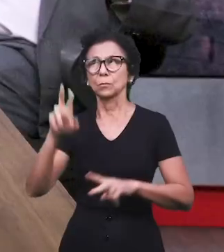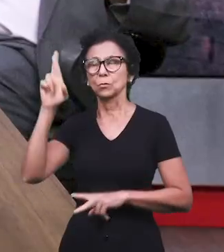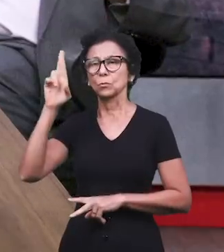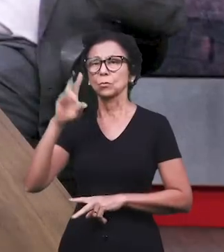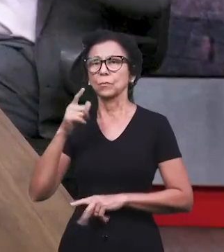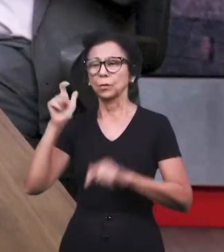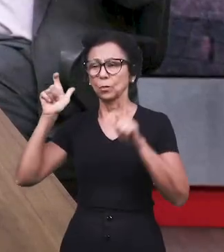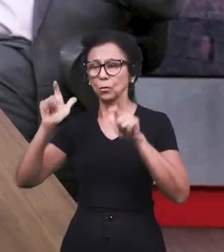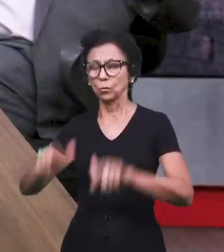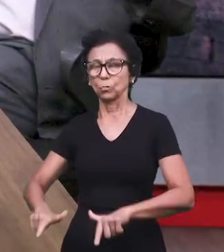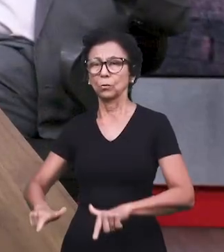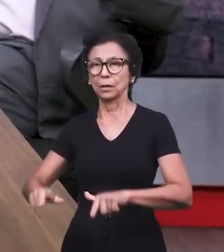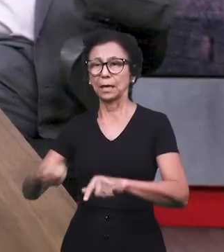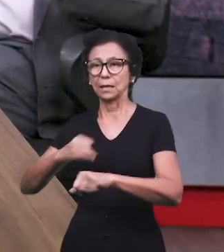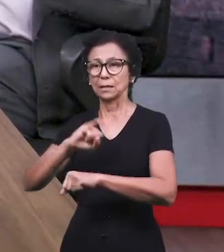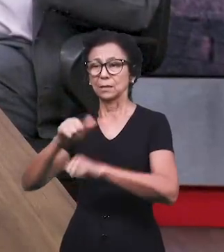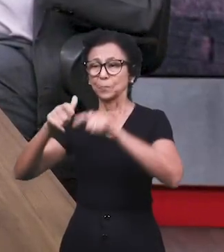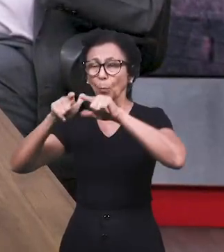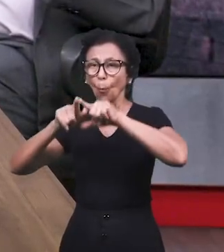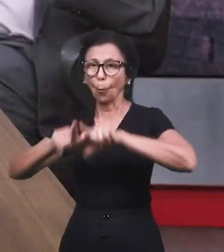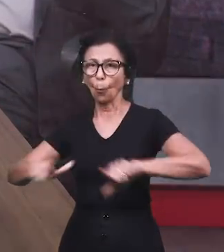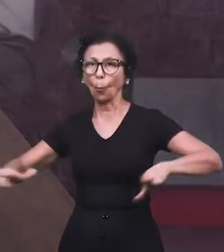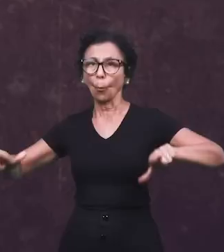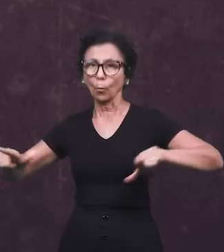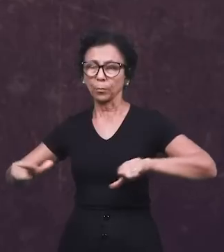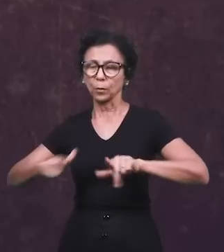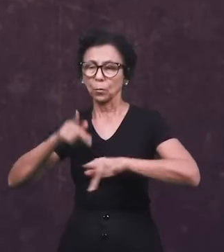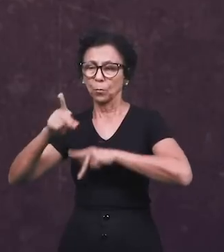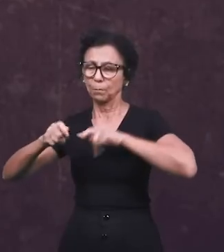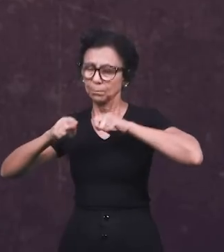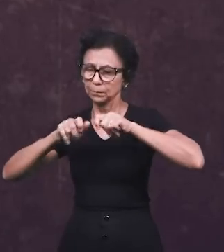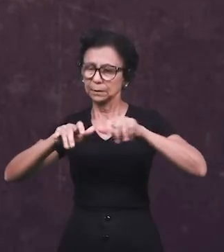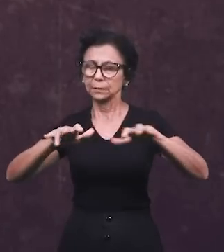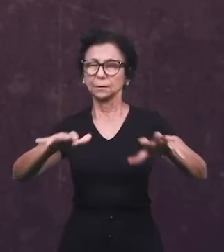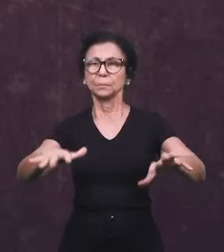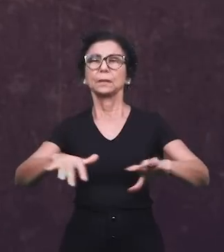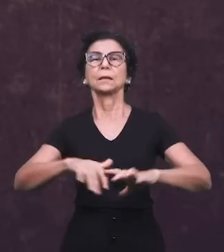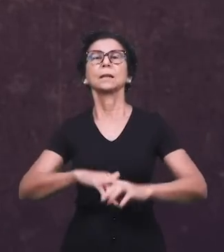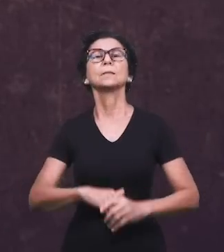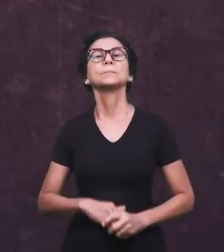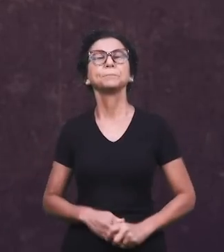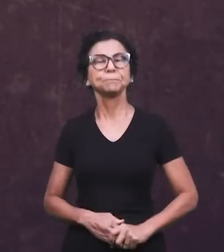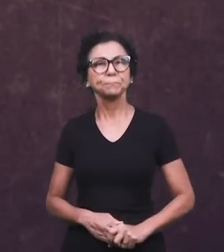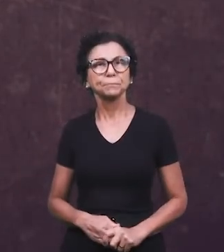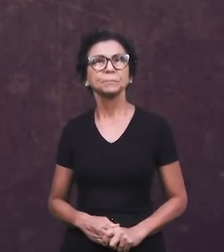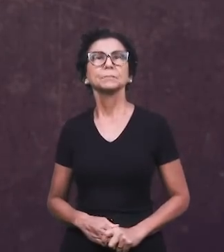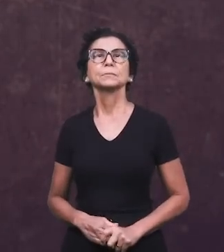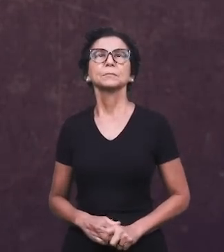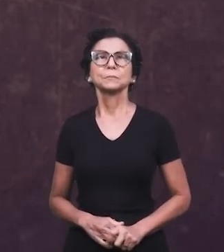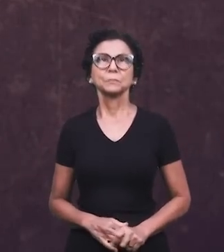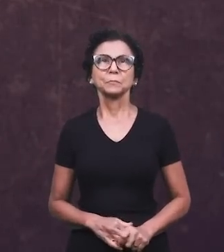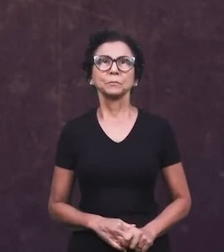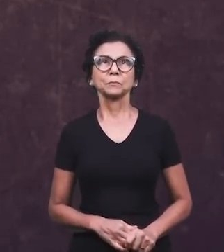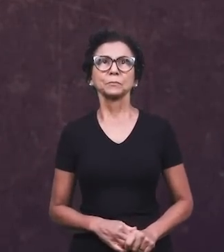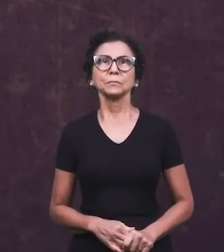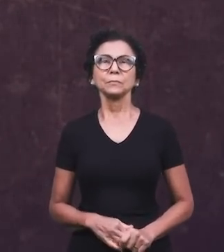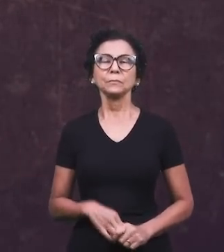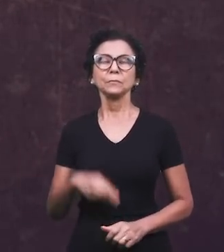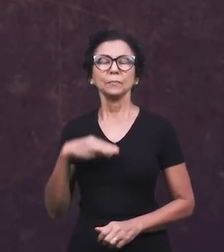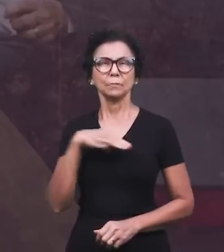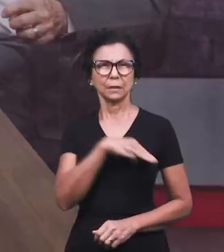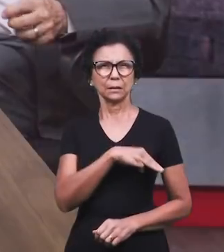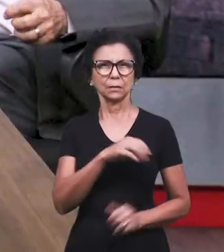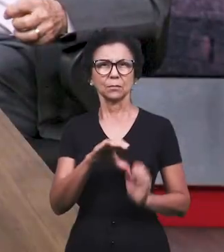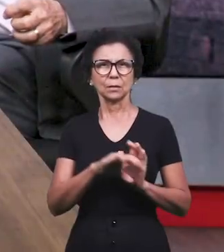ficará deserta, né? Vossa casa ficará deserta. Mateus 23, 38, Jesus falando, vossa casa ficará deserta. Vossa casa ficará deserta.